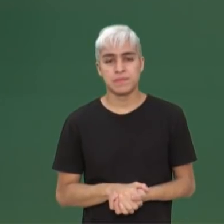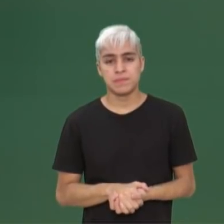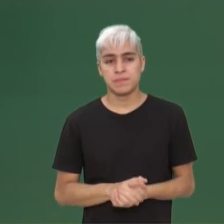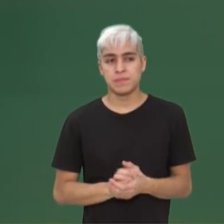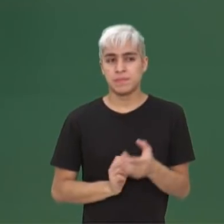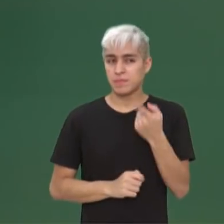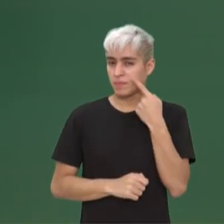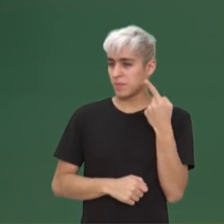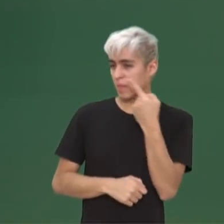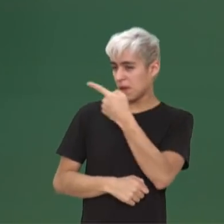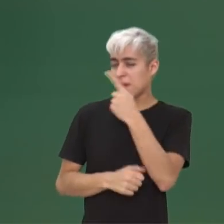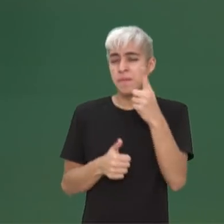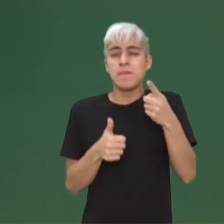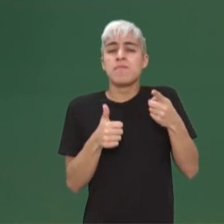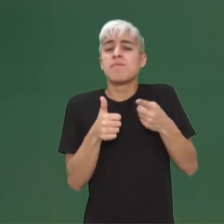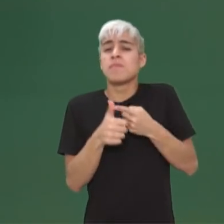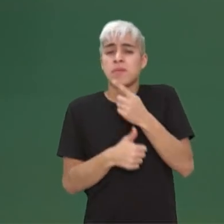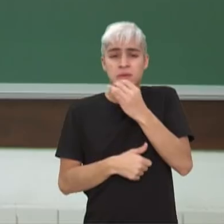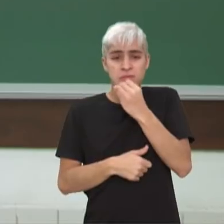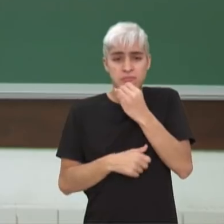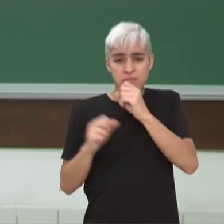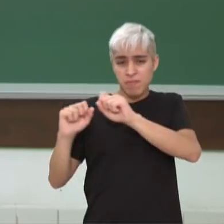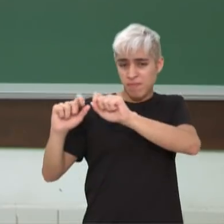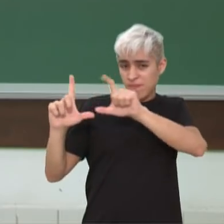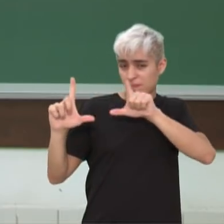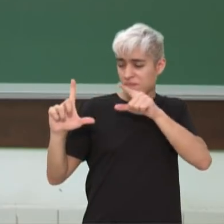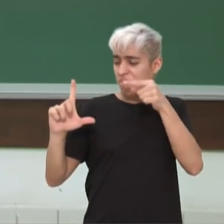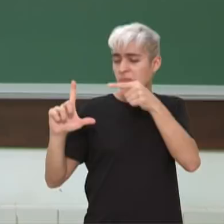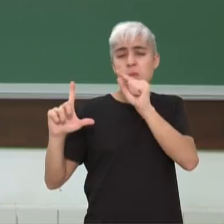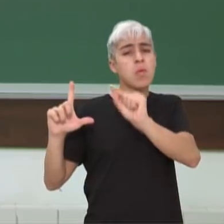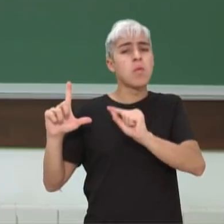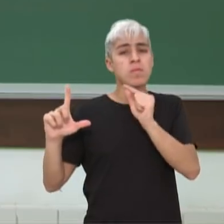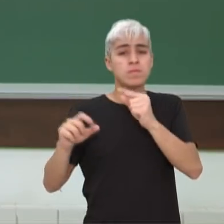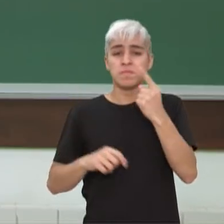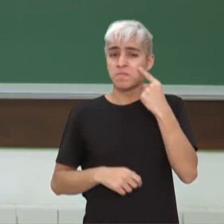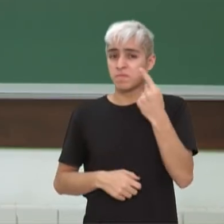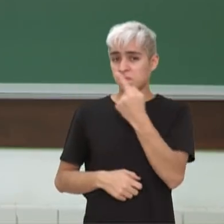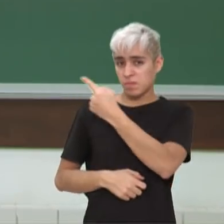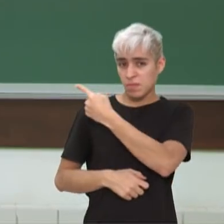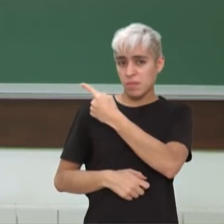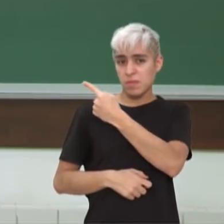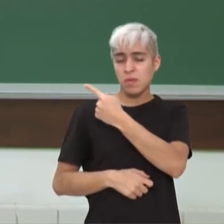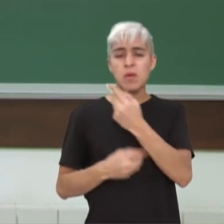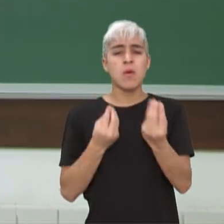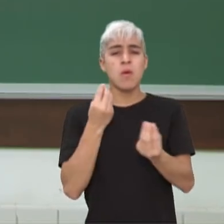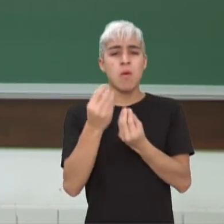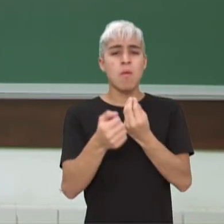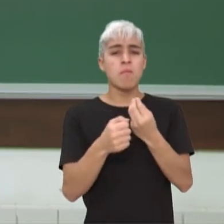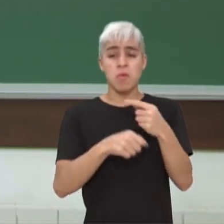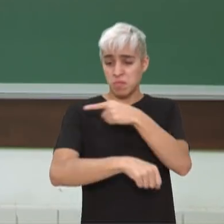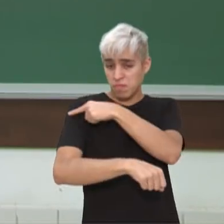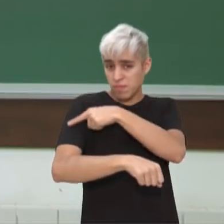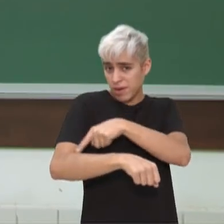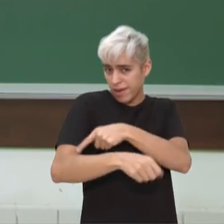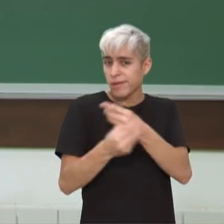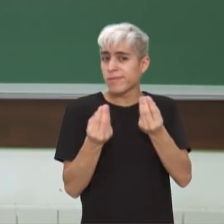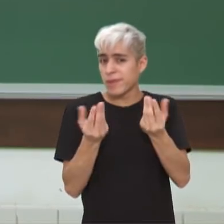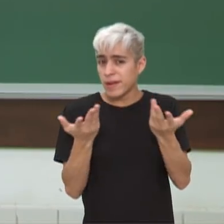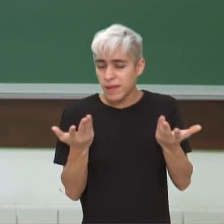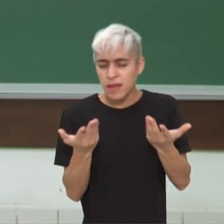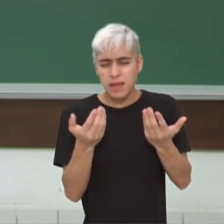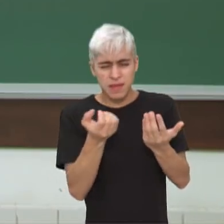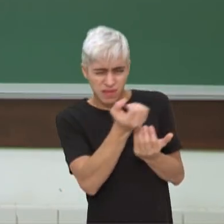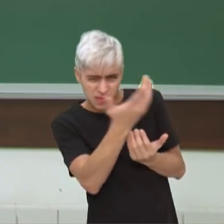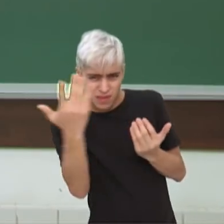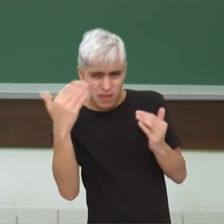Aqui, neste primeiro exemplo que está aparecendo na imagem para vocês, é um alongamento de um braço. Eu sei que muitos aí de casa